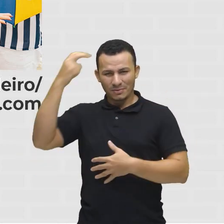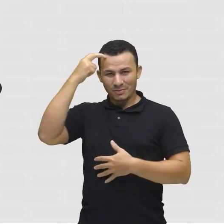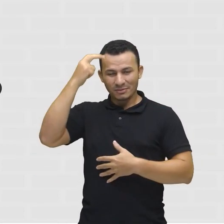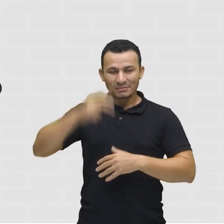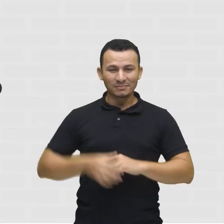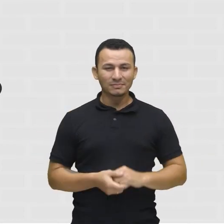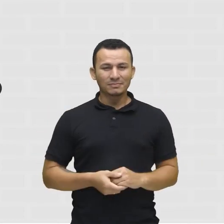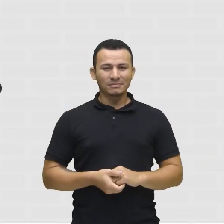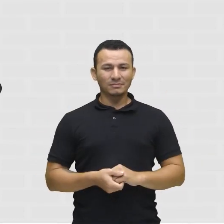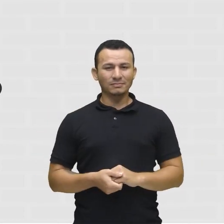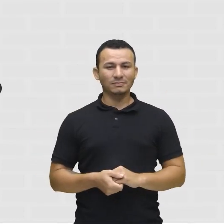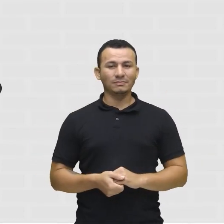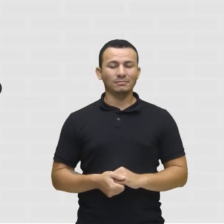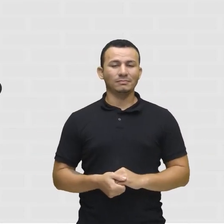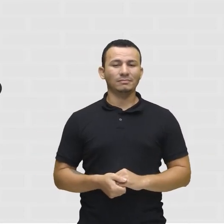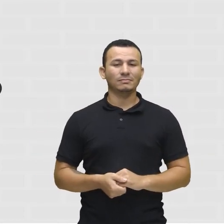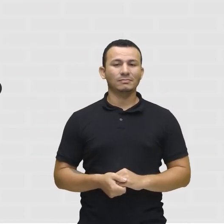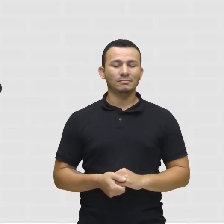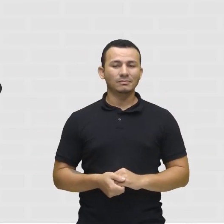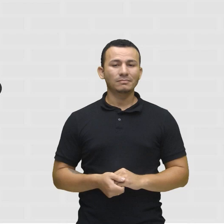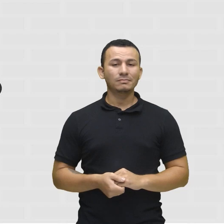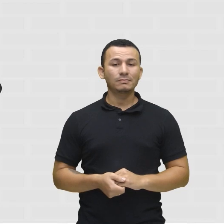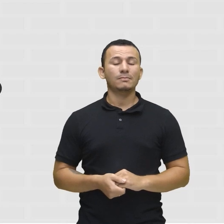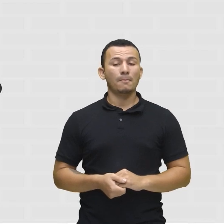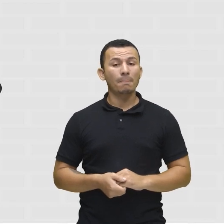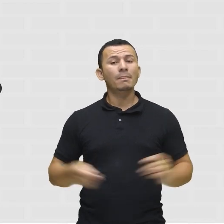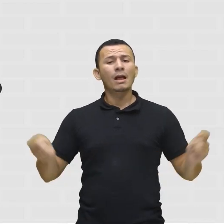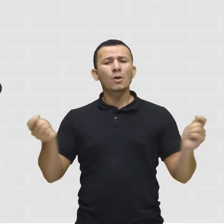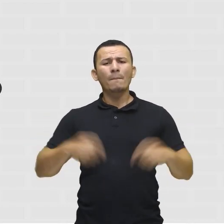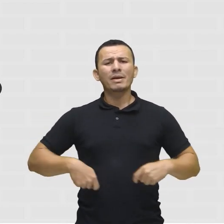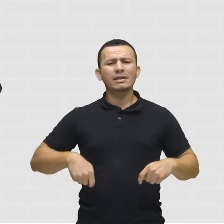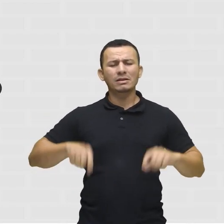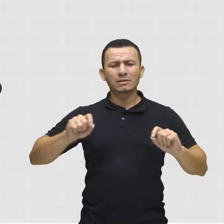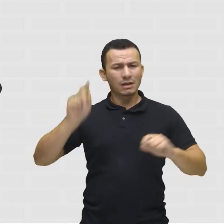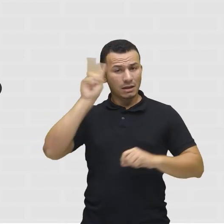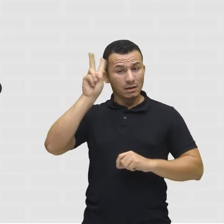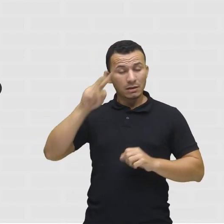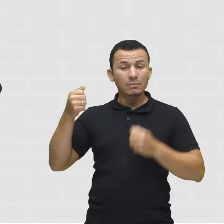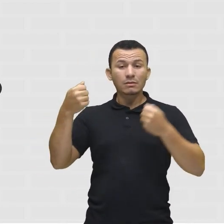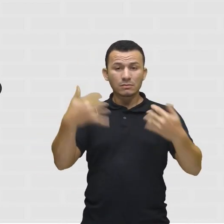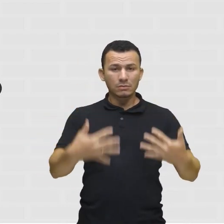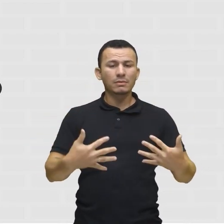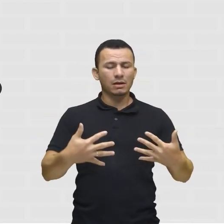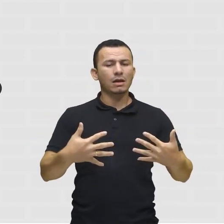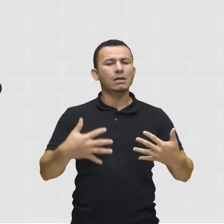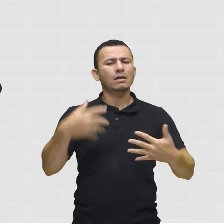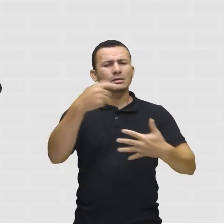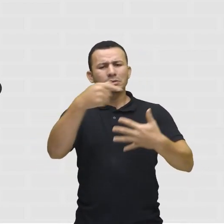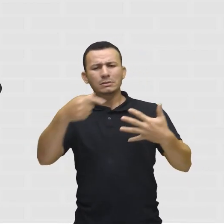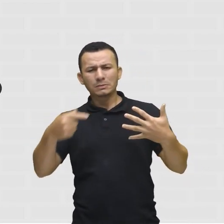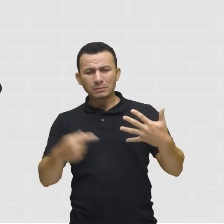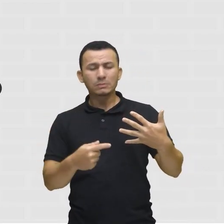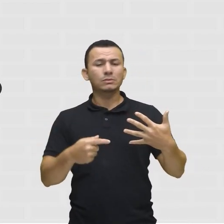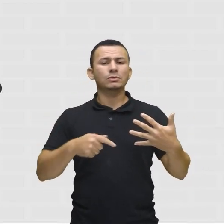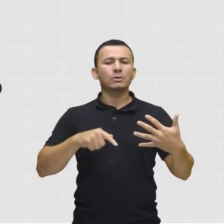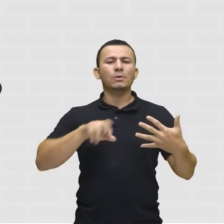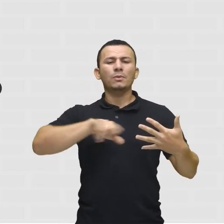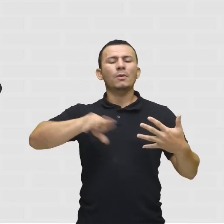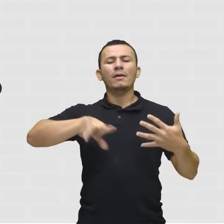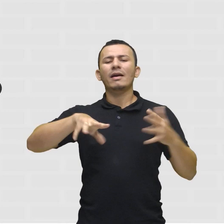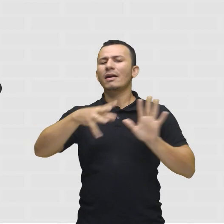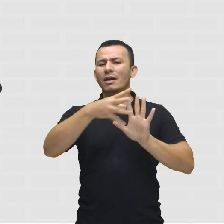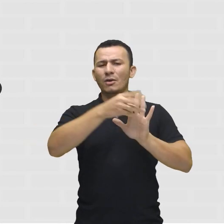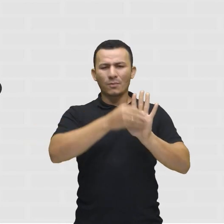lá? Então, as competências, aquilo que eu falei para vocês, as competências elas não vão ser